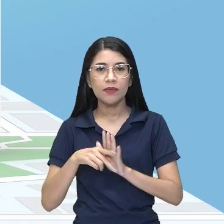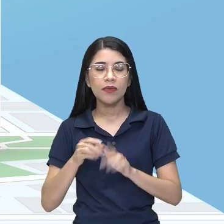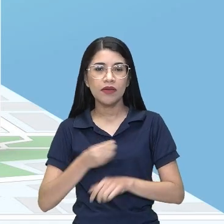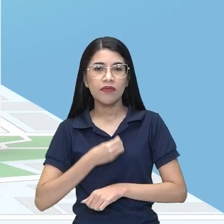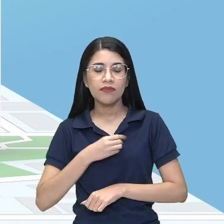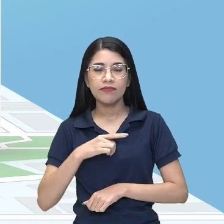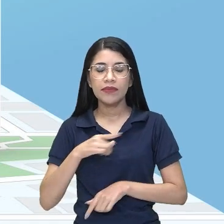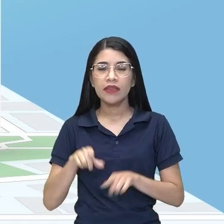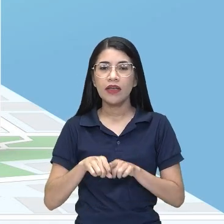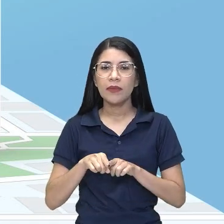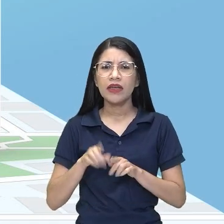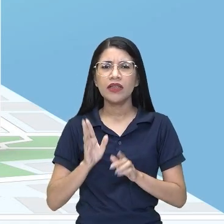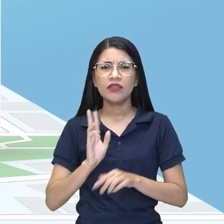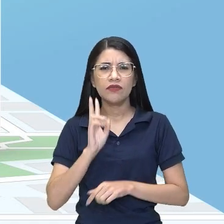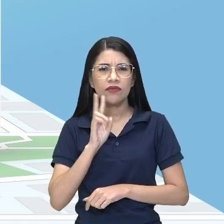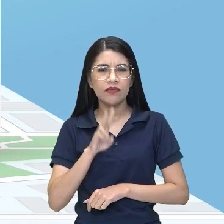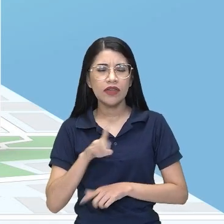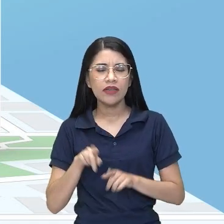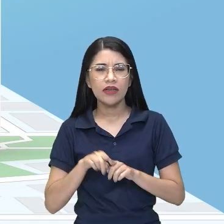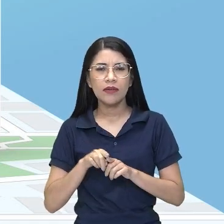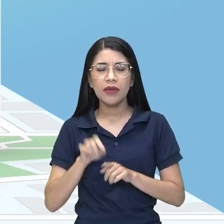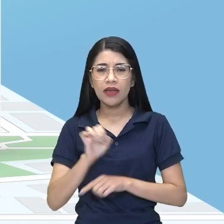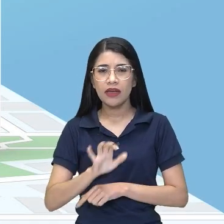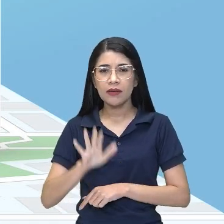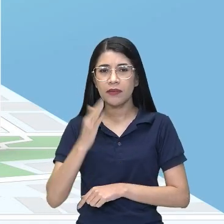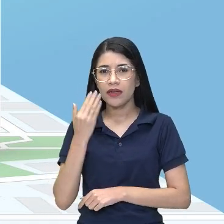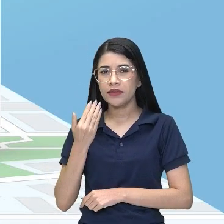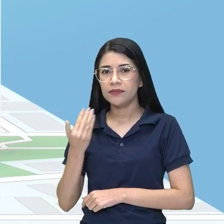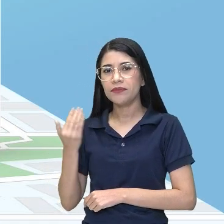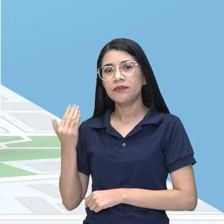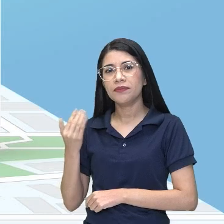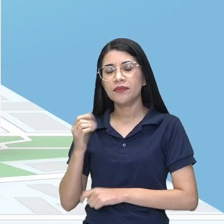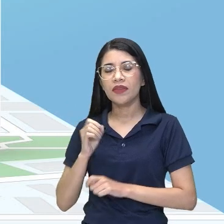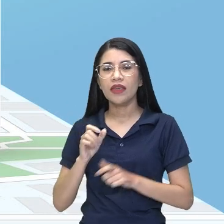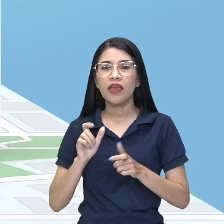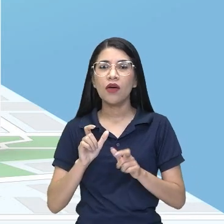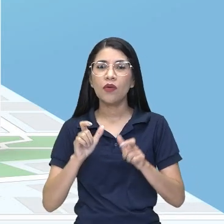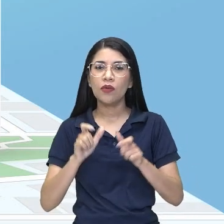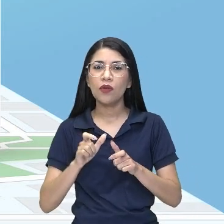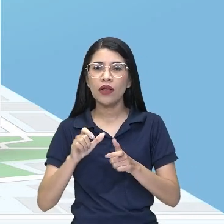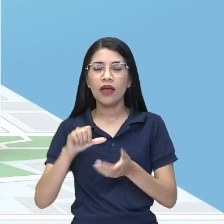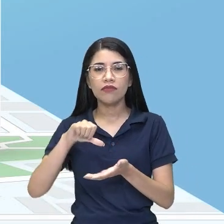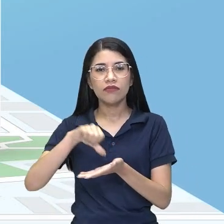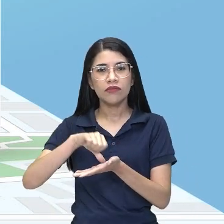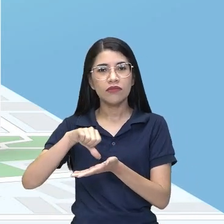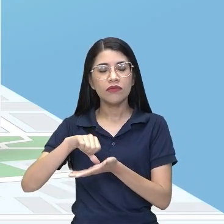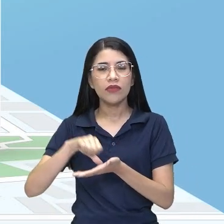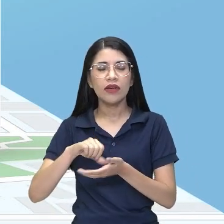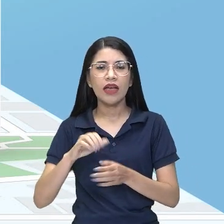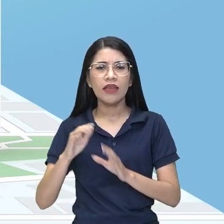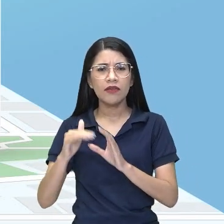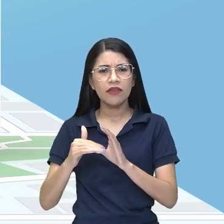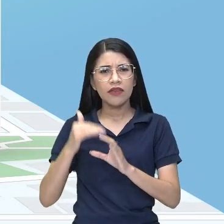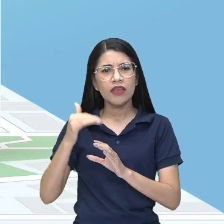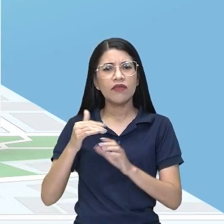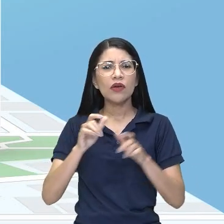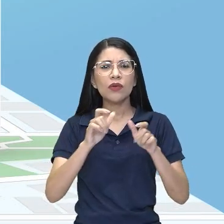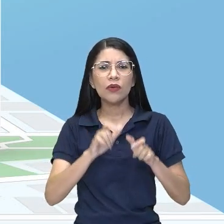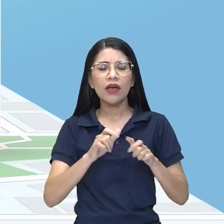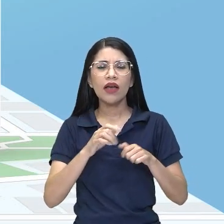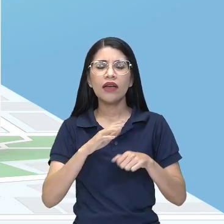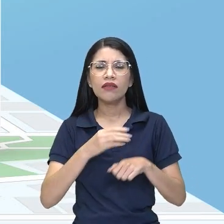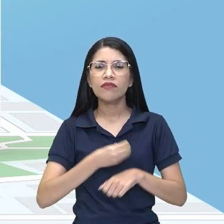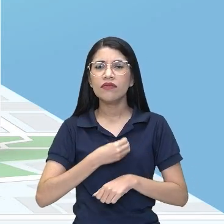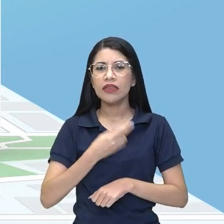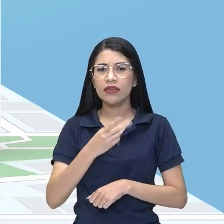estamos aqui, nós já reconhecemos esse símbolo que está aqui perto da gente, que é o nosso localizador. A gente está saindo aí, ei, manda a tua localização. Sabe, hoje